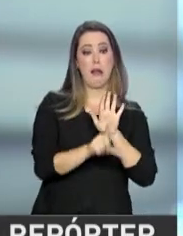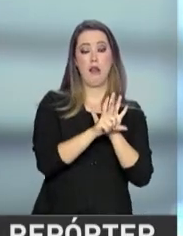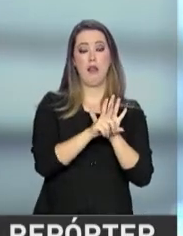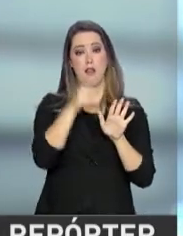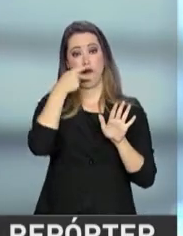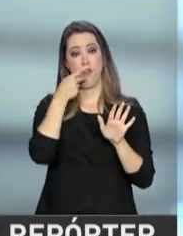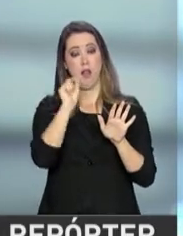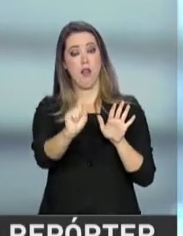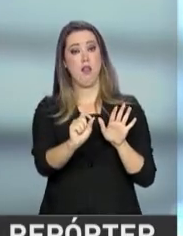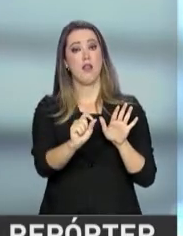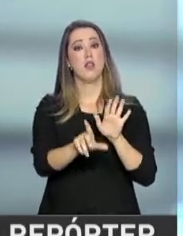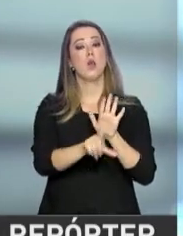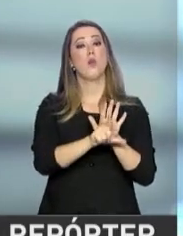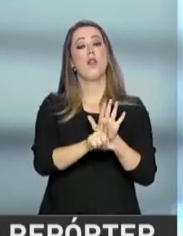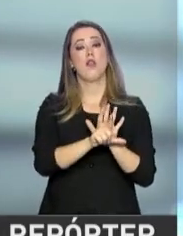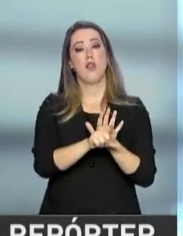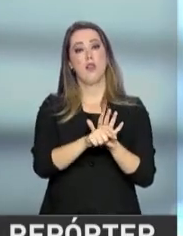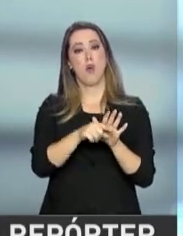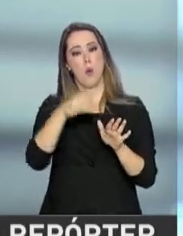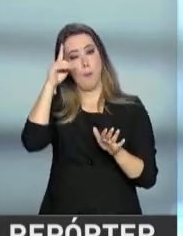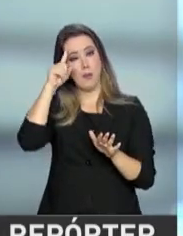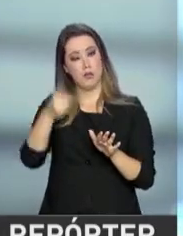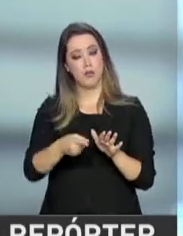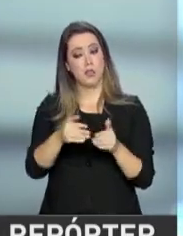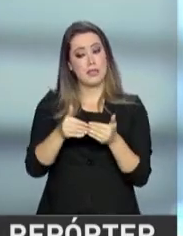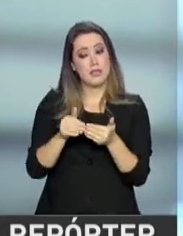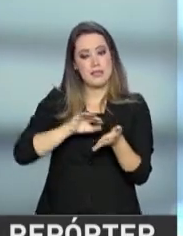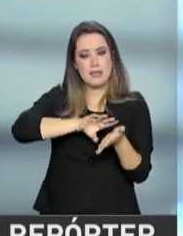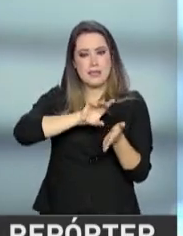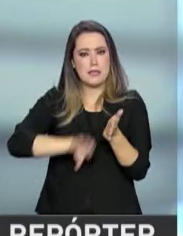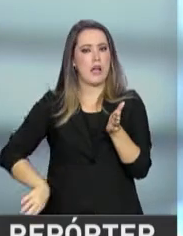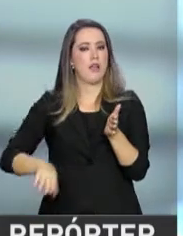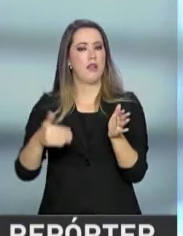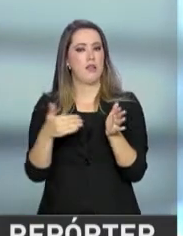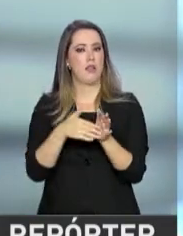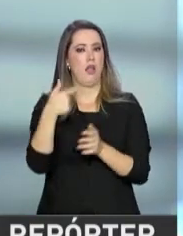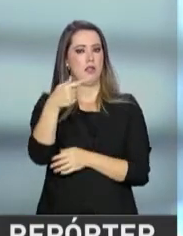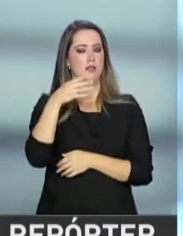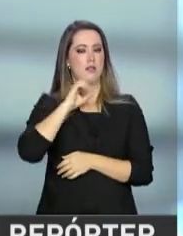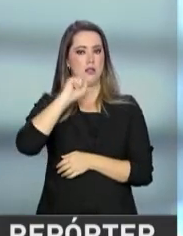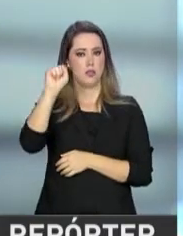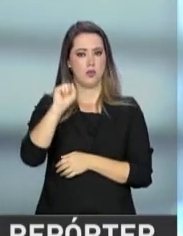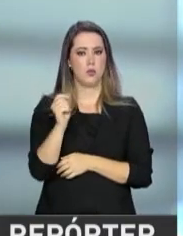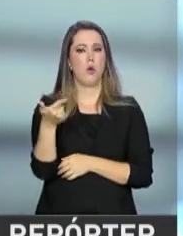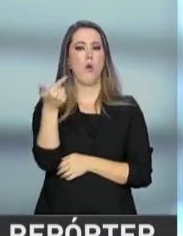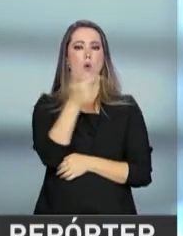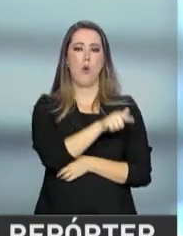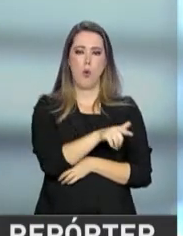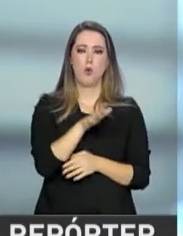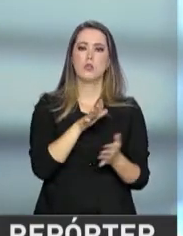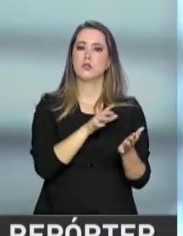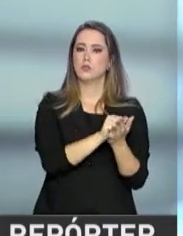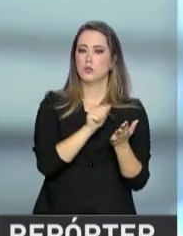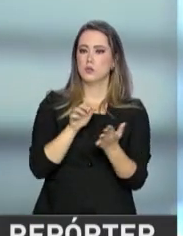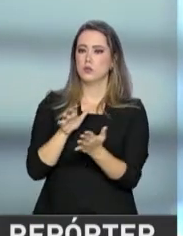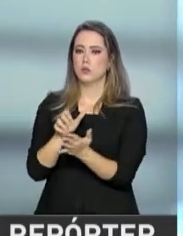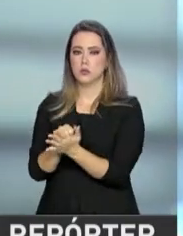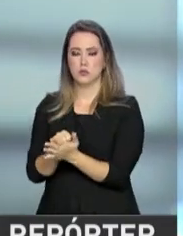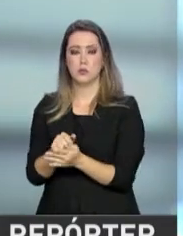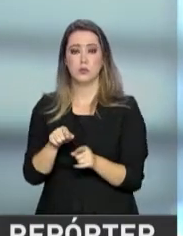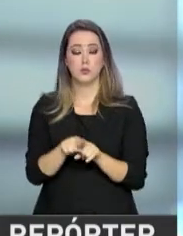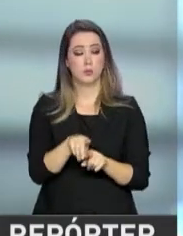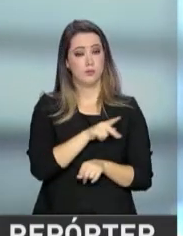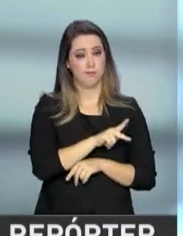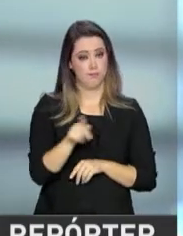deixar os cargos termina no dia 7 de abril. Por isso, até o fim dessa semana, devem ocorrer outras posses. Para o presidente Michel